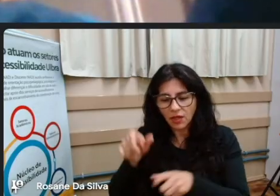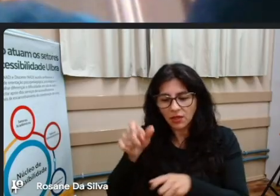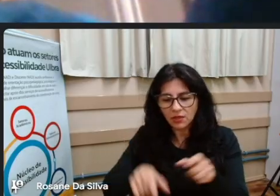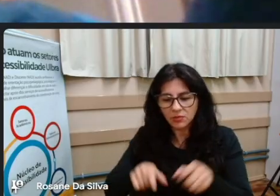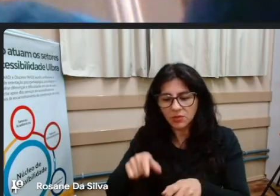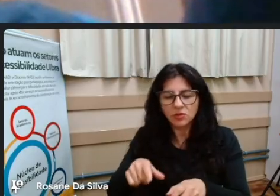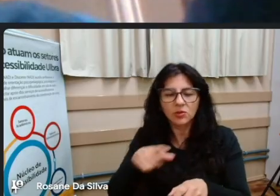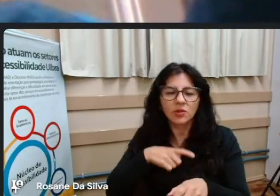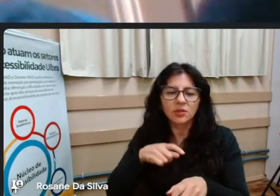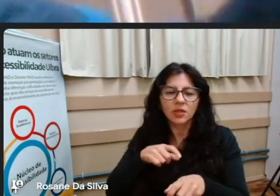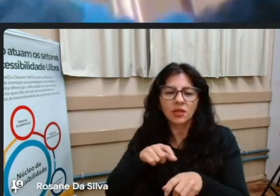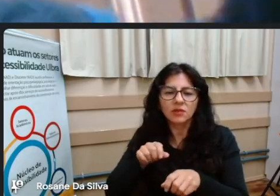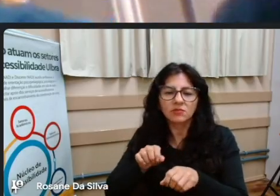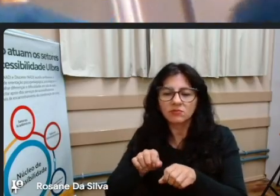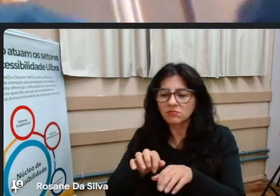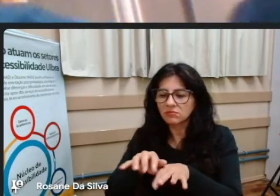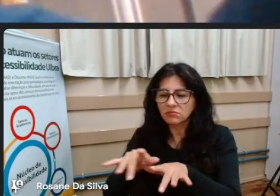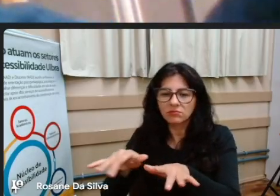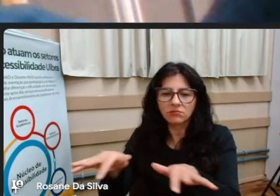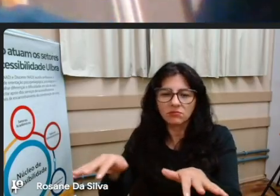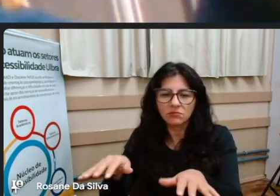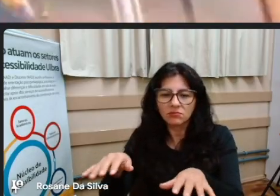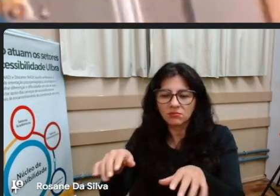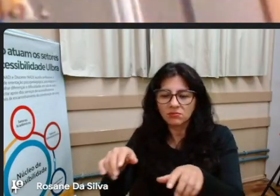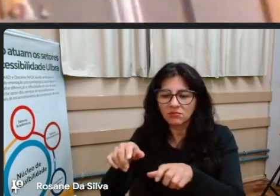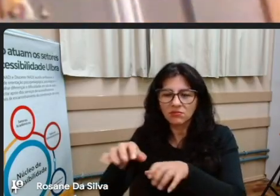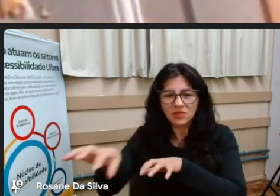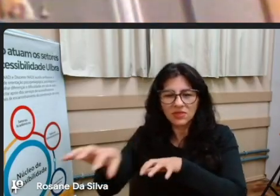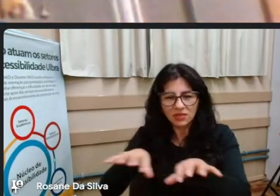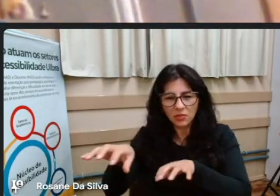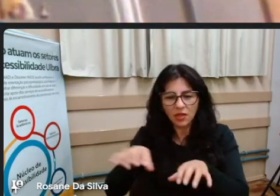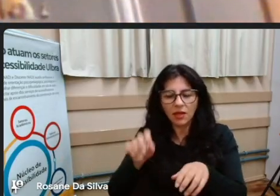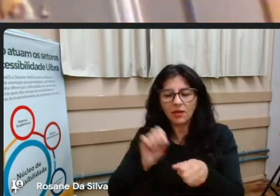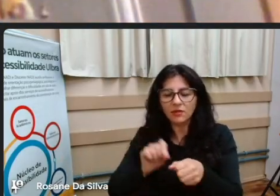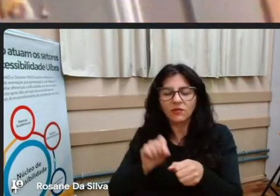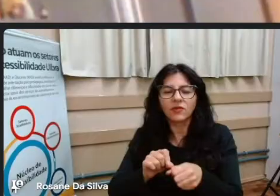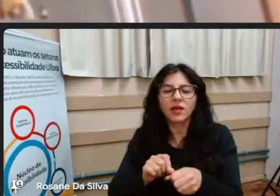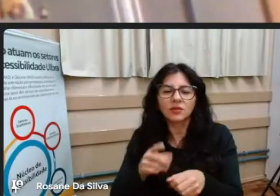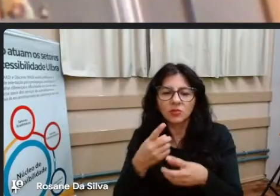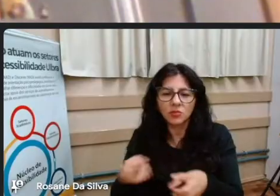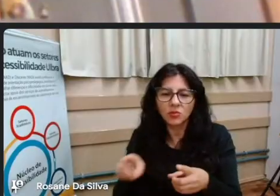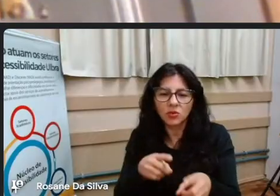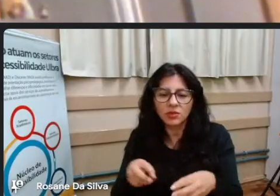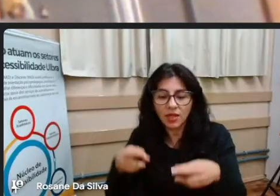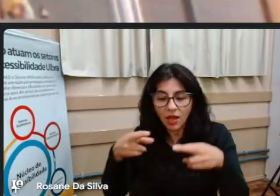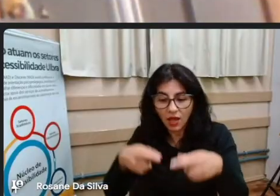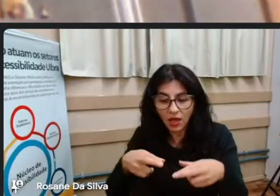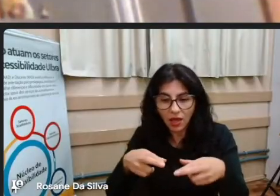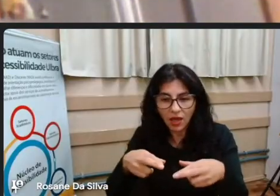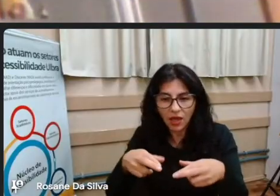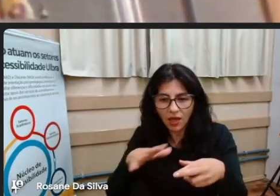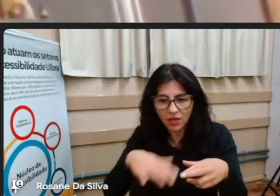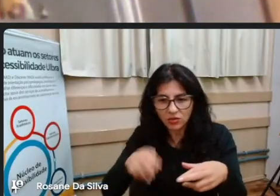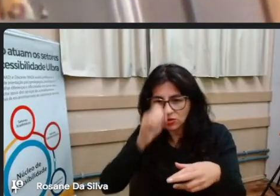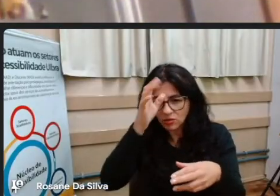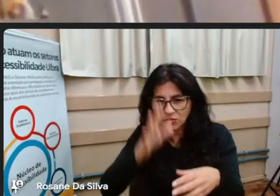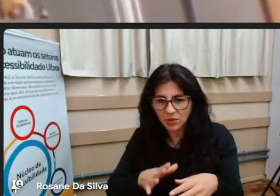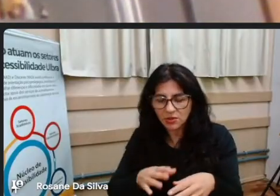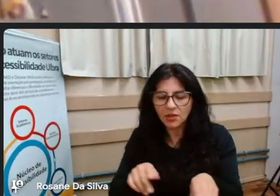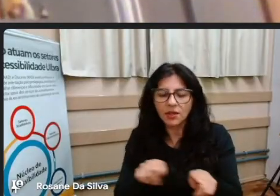eh em que as pessoas estão espalhadas né E faz o que ele chama de música Regional brasileira